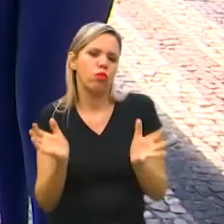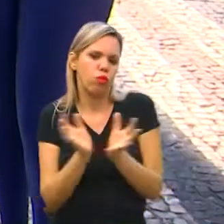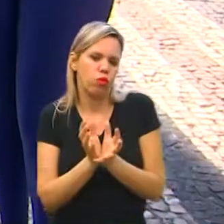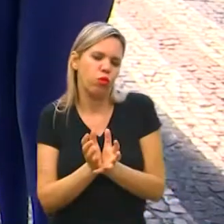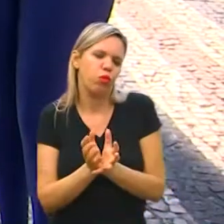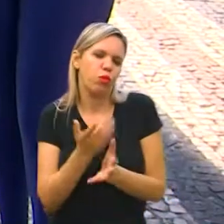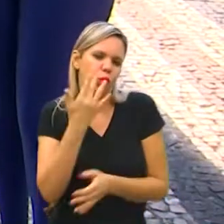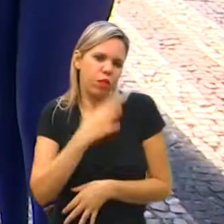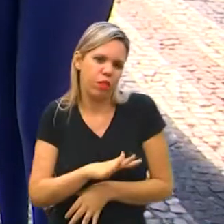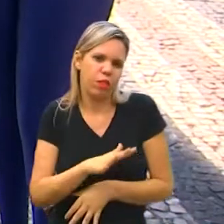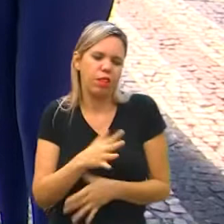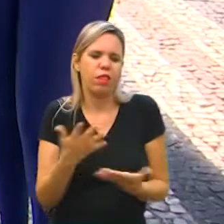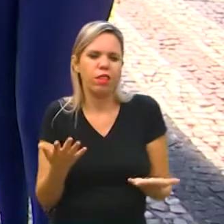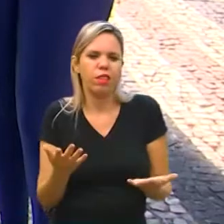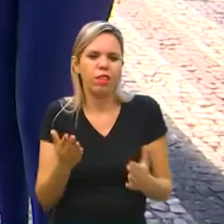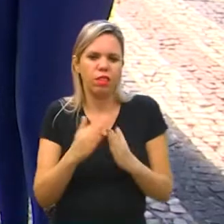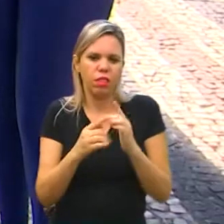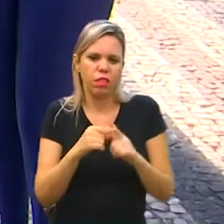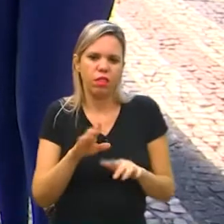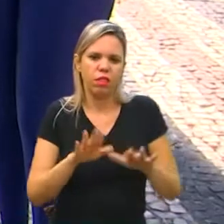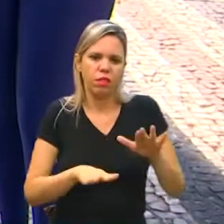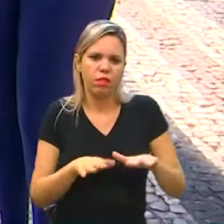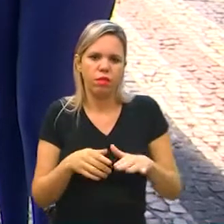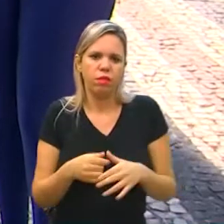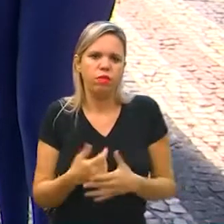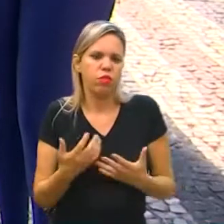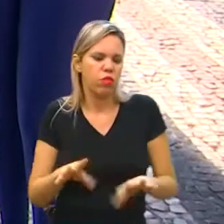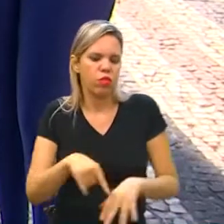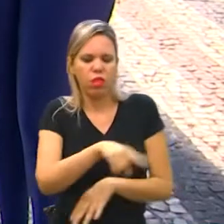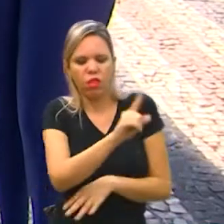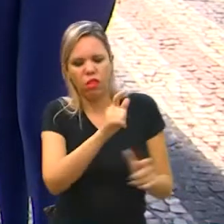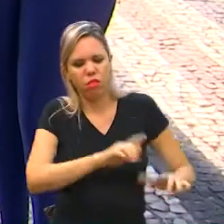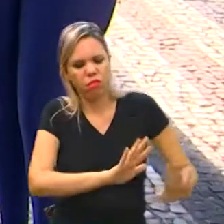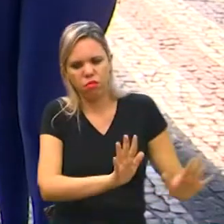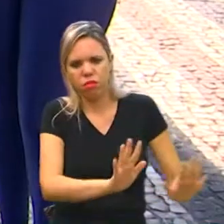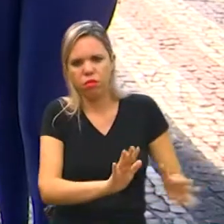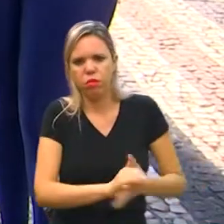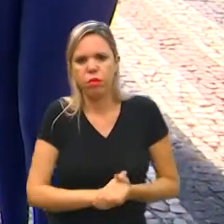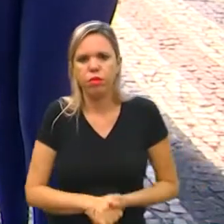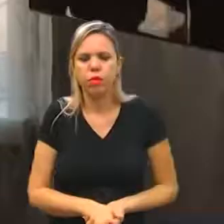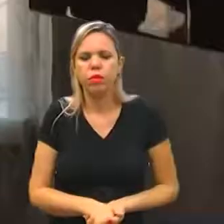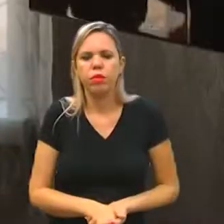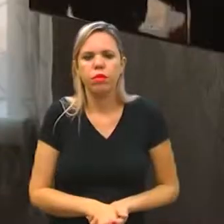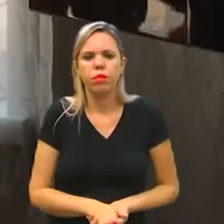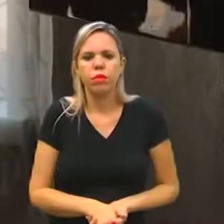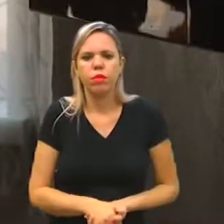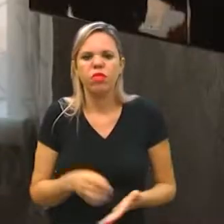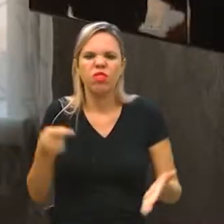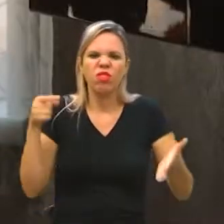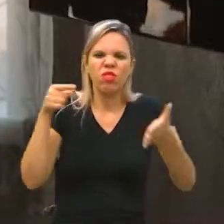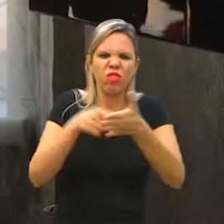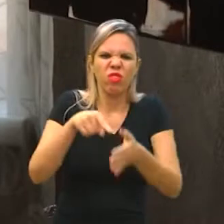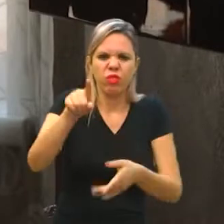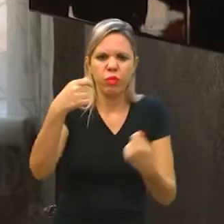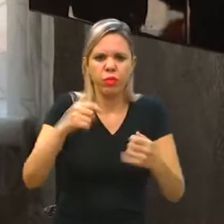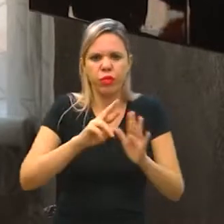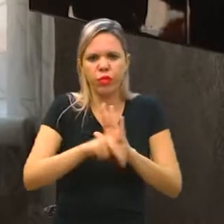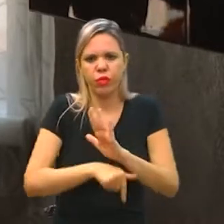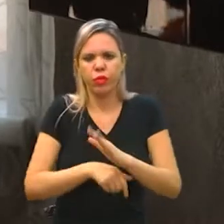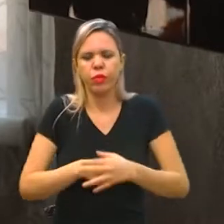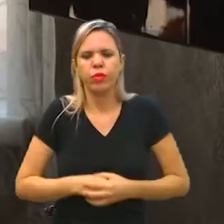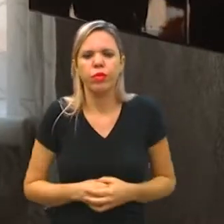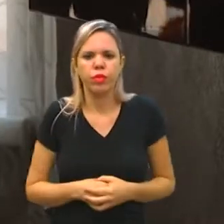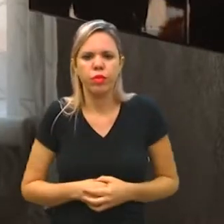Ministério Infantil, por uma pessoa específica, de não querer ir, de não querer. E para denunciar você